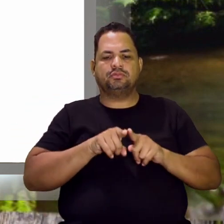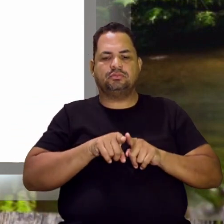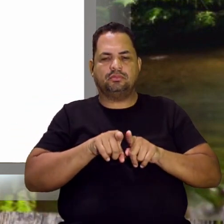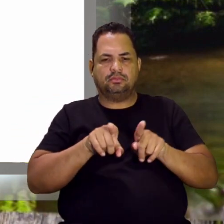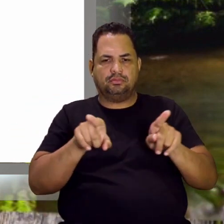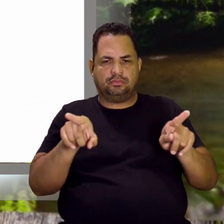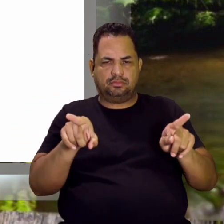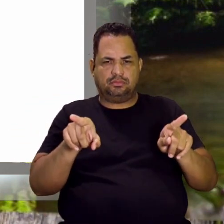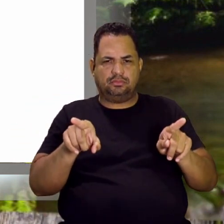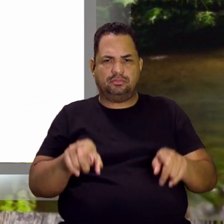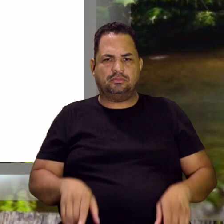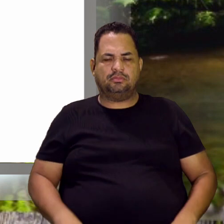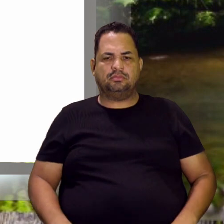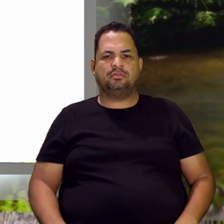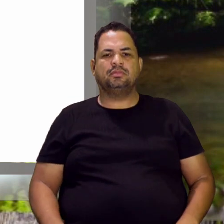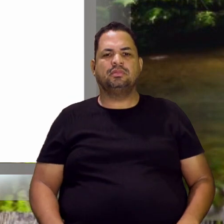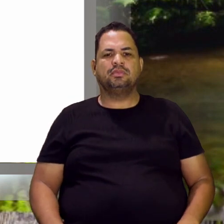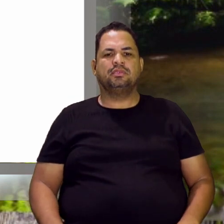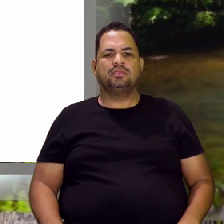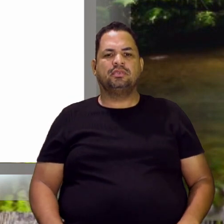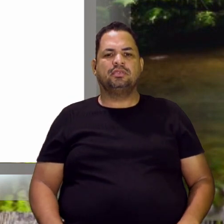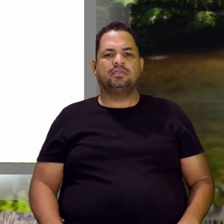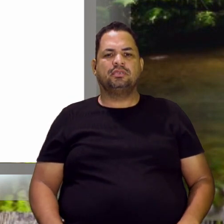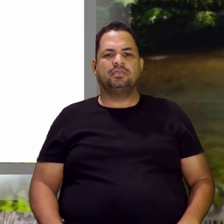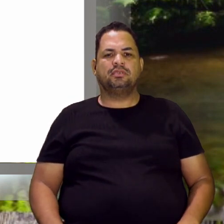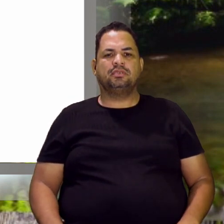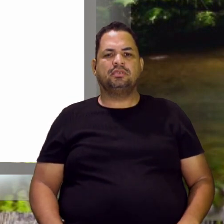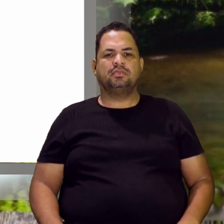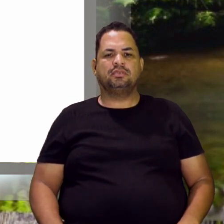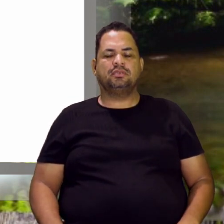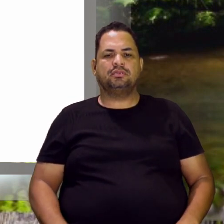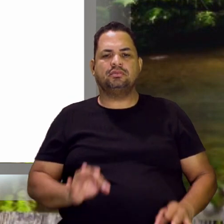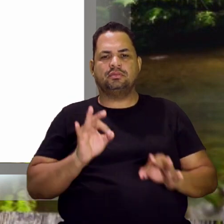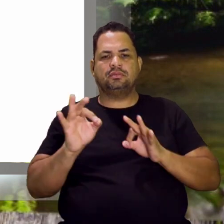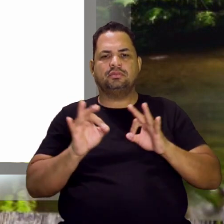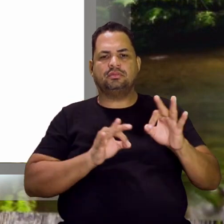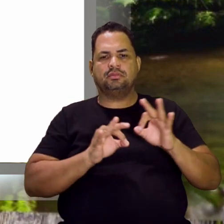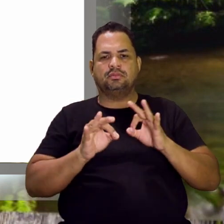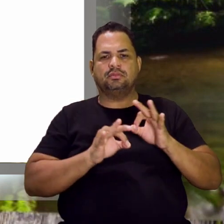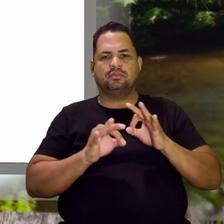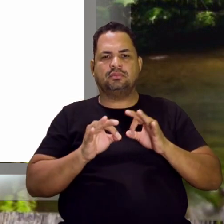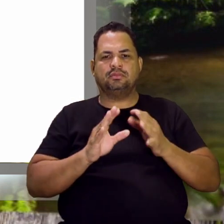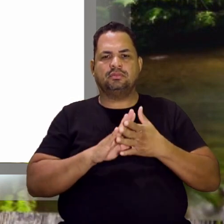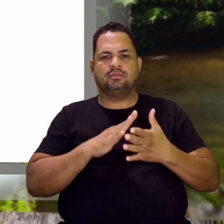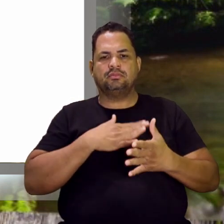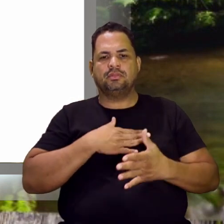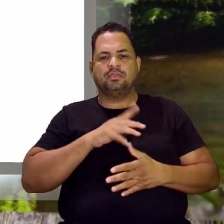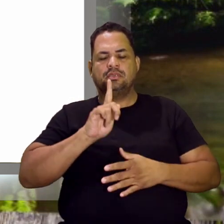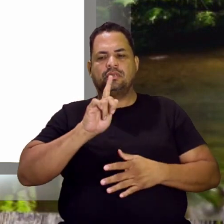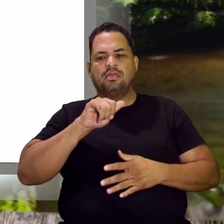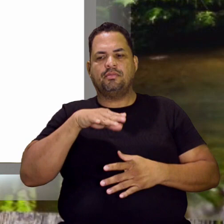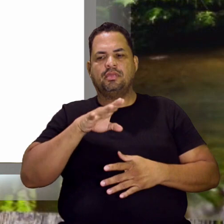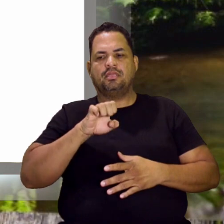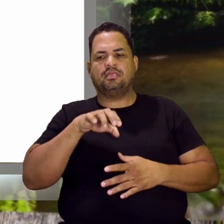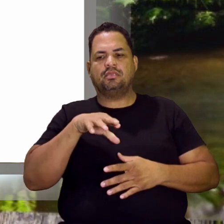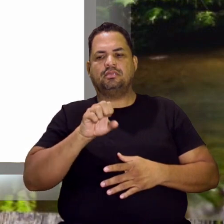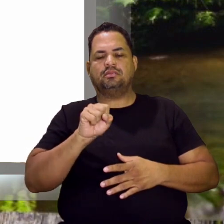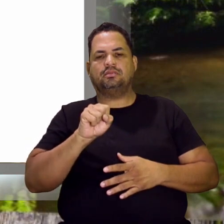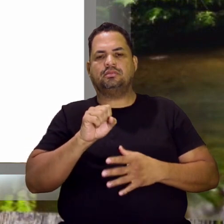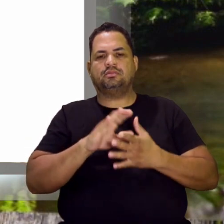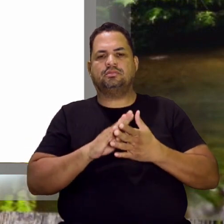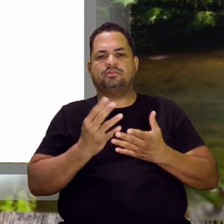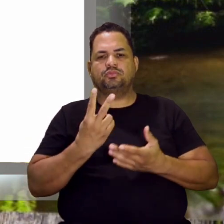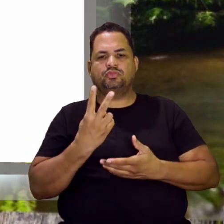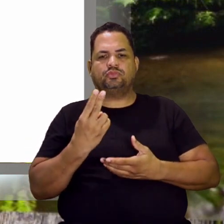ou vão segregar-se na formação dos meus gametas. Ou seja, eles